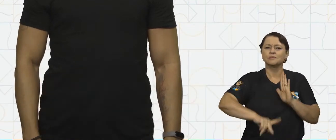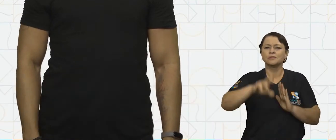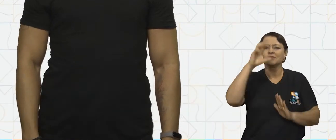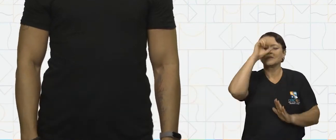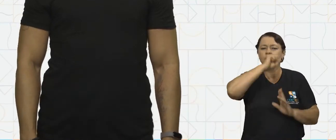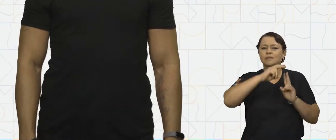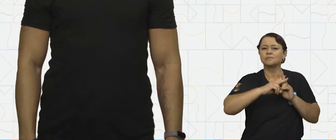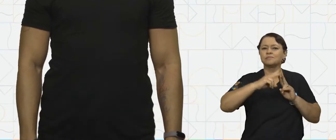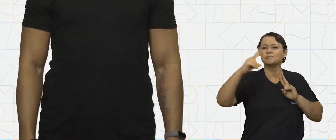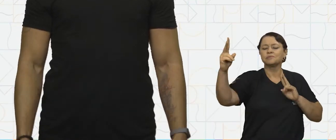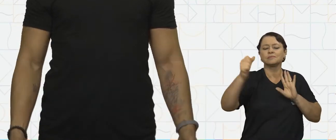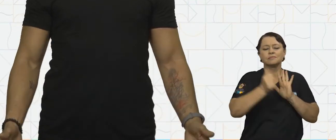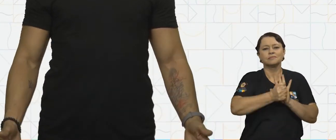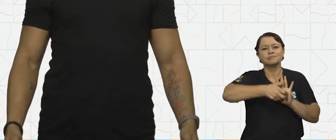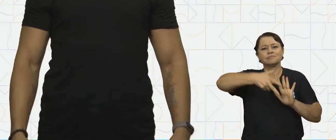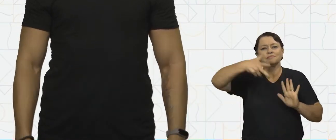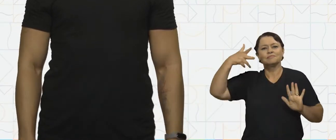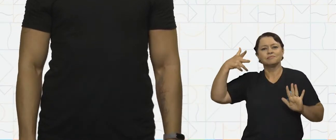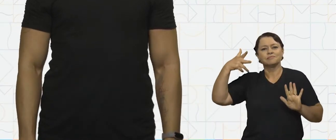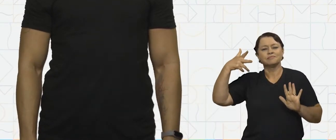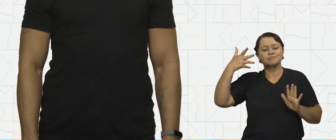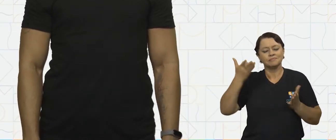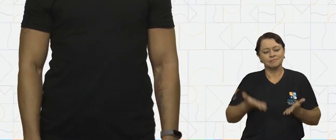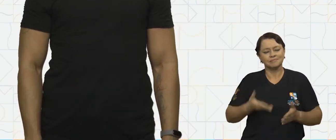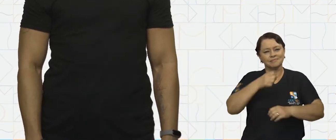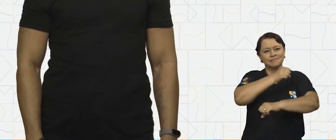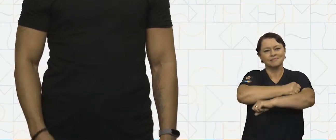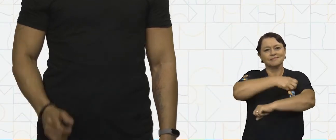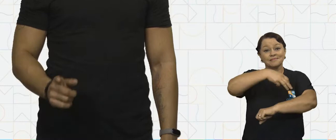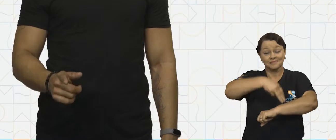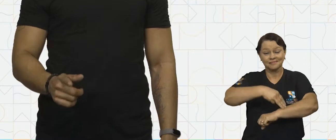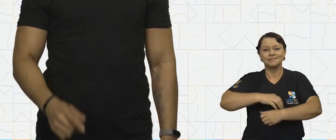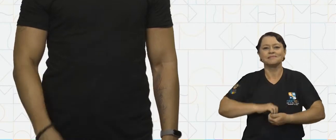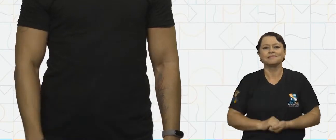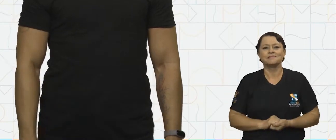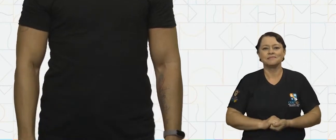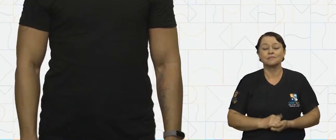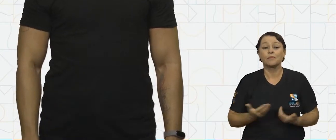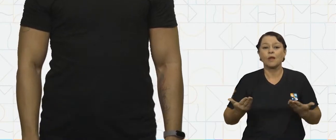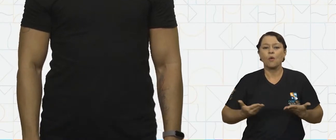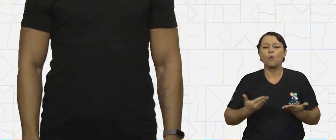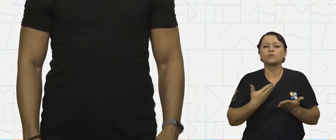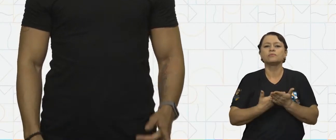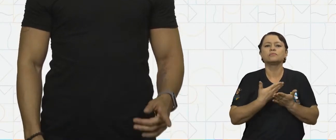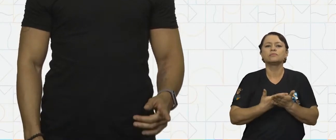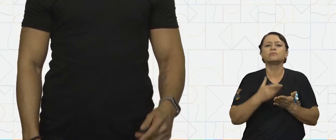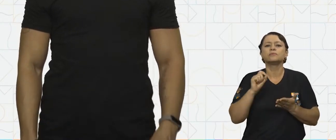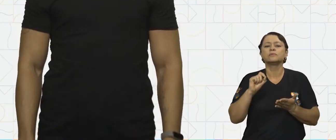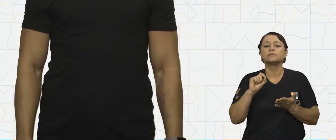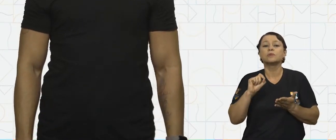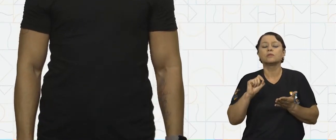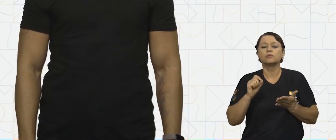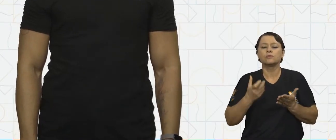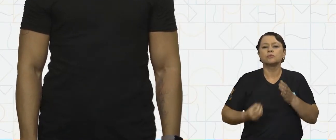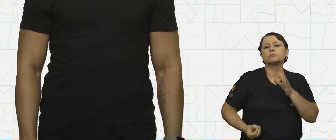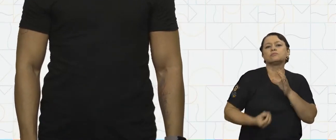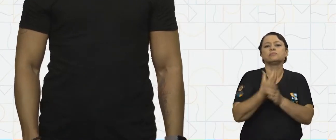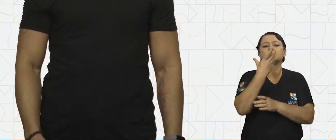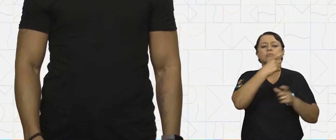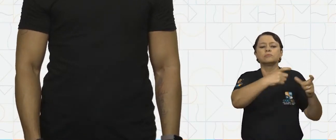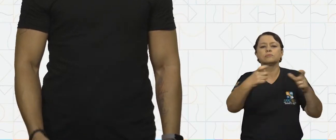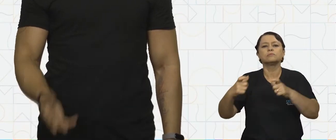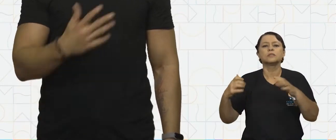da Escola, do Centro de Mídias e Tecnologias Educacionais da CEMED. Hoje, iremos estudar sobre o nascimento das